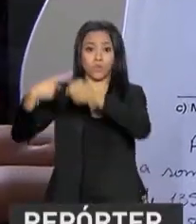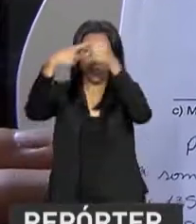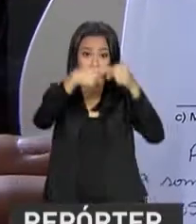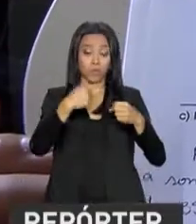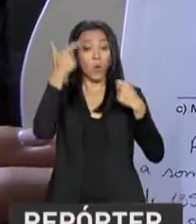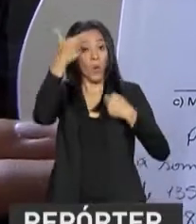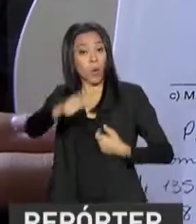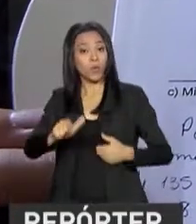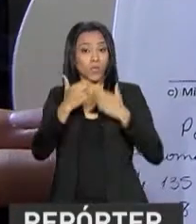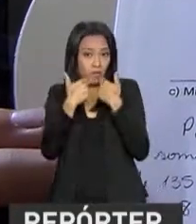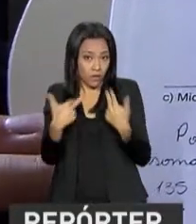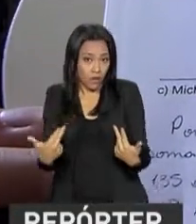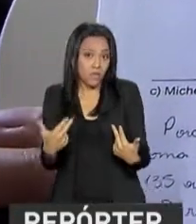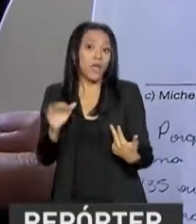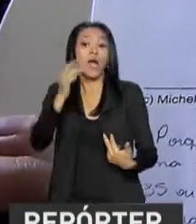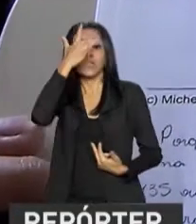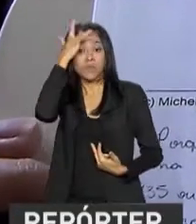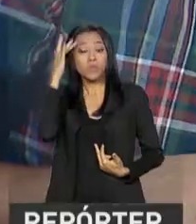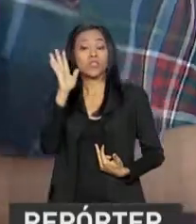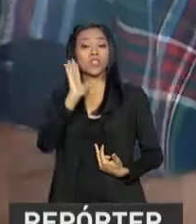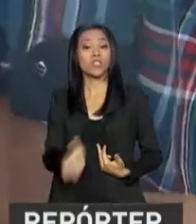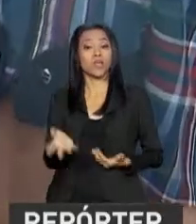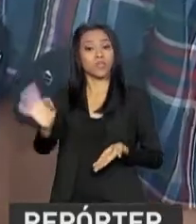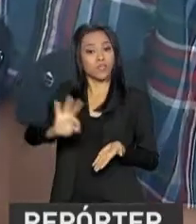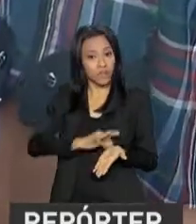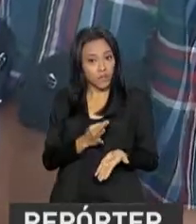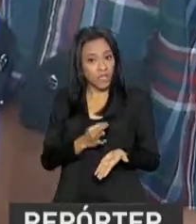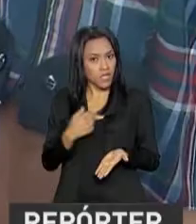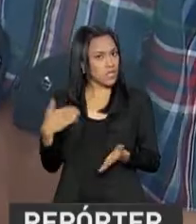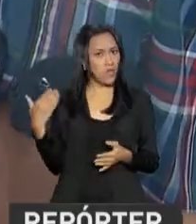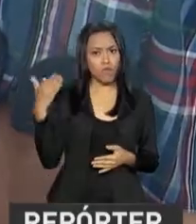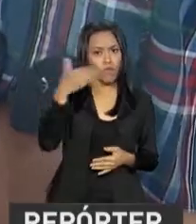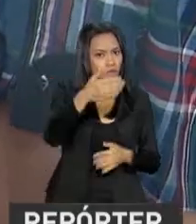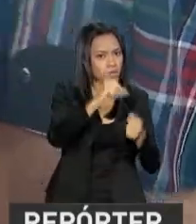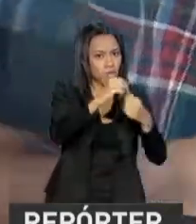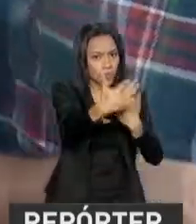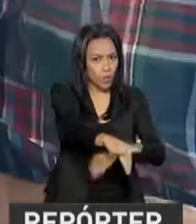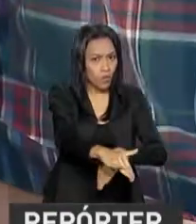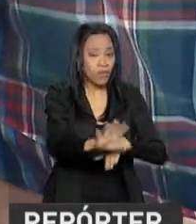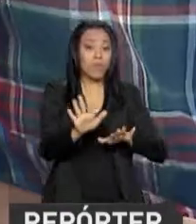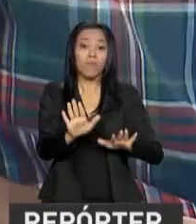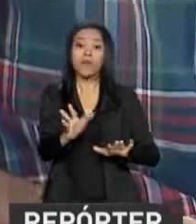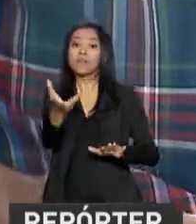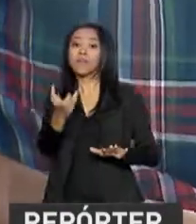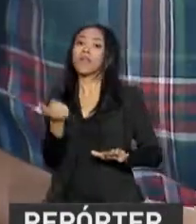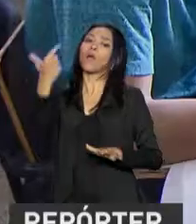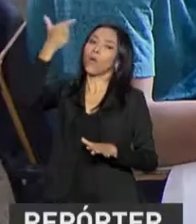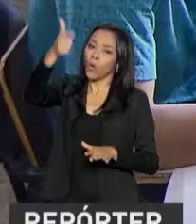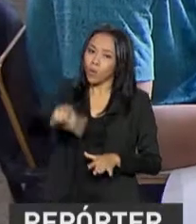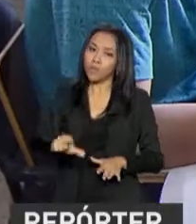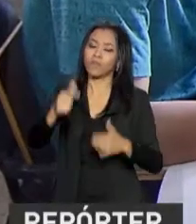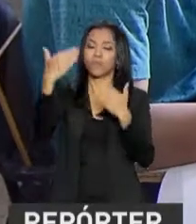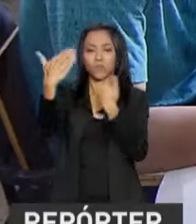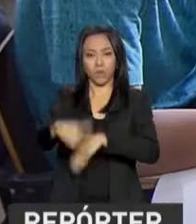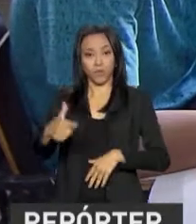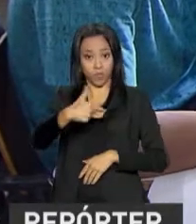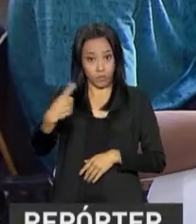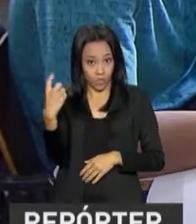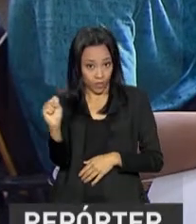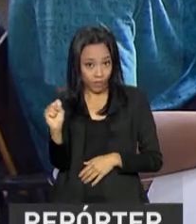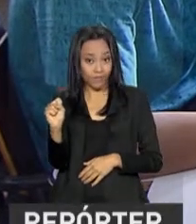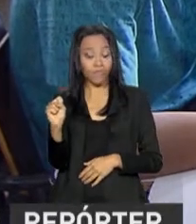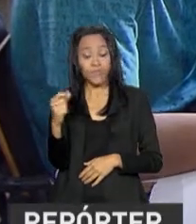novidade é que os candidatos que se inscreverem e não fizerem a prova mas desejarem fazer o exame novamente em 2019